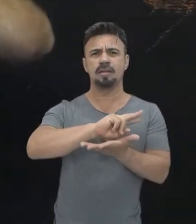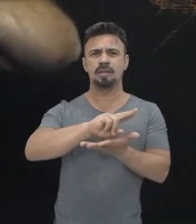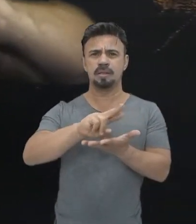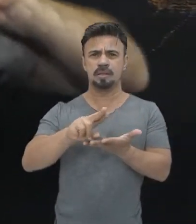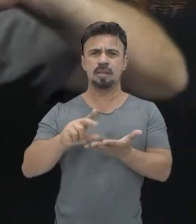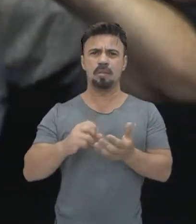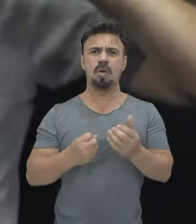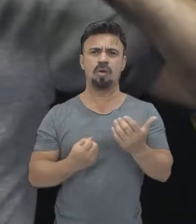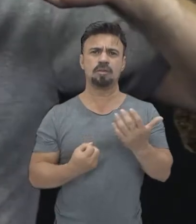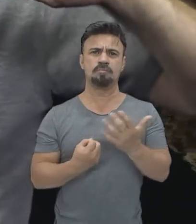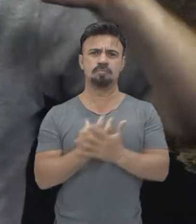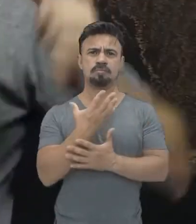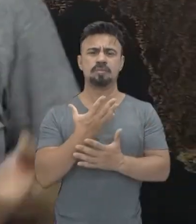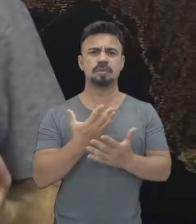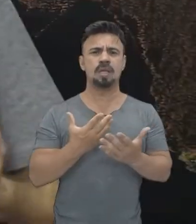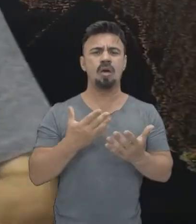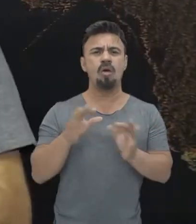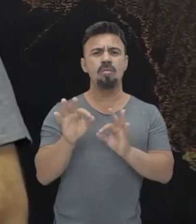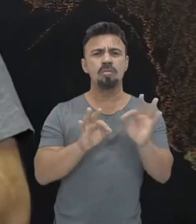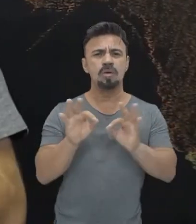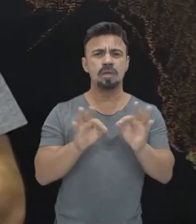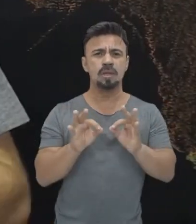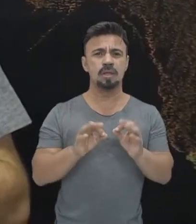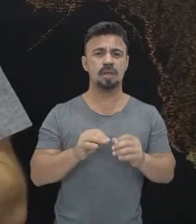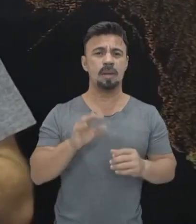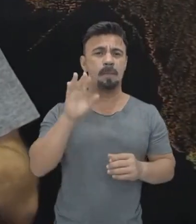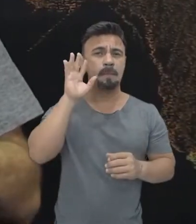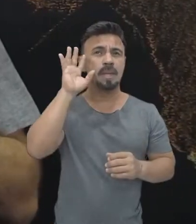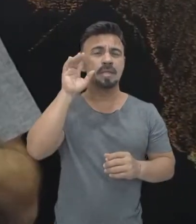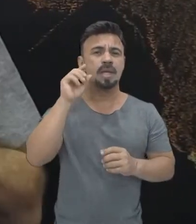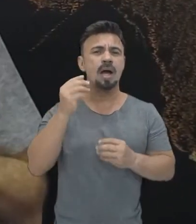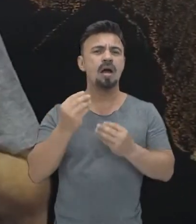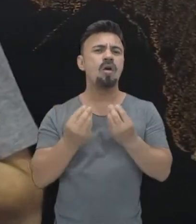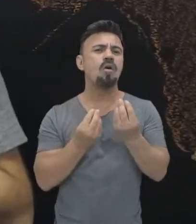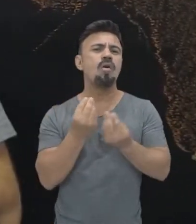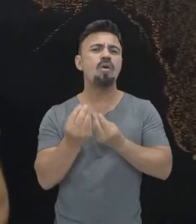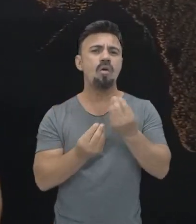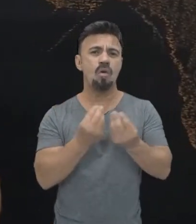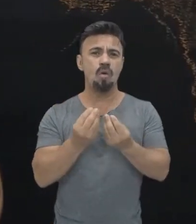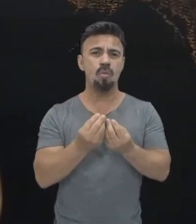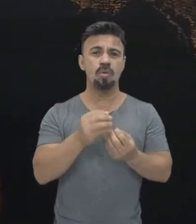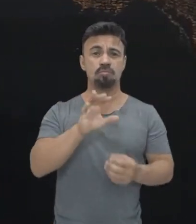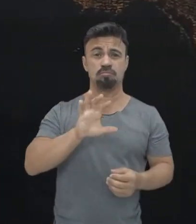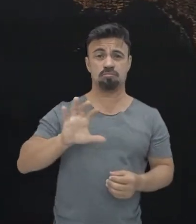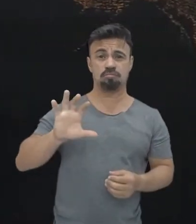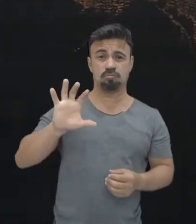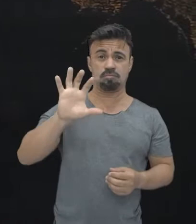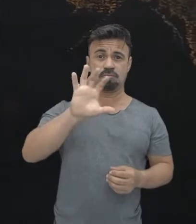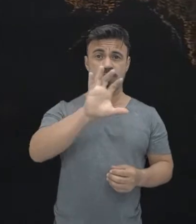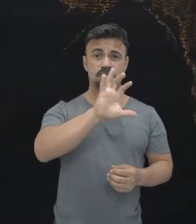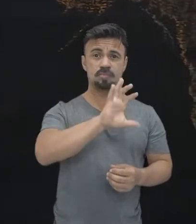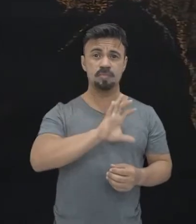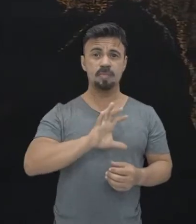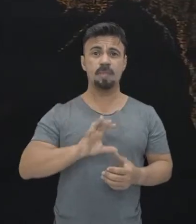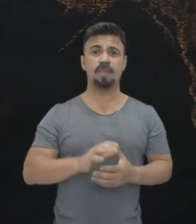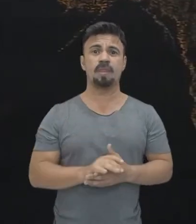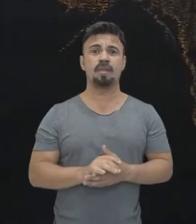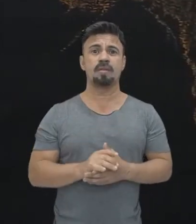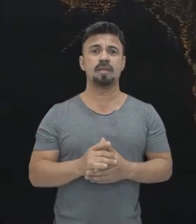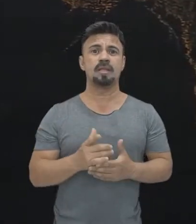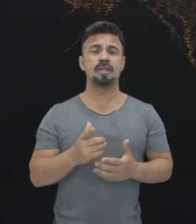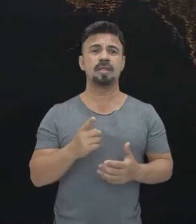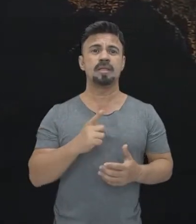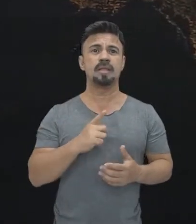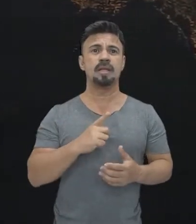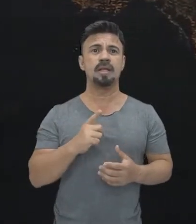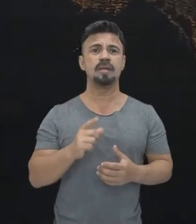pode criar. Claro, nós temos que pensar numa forma de regionalização que acaba interferindo